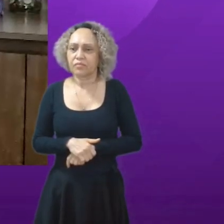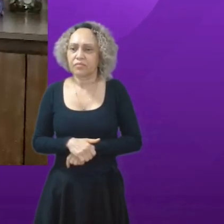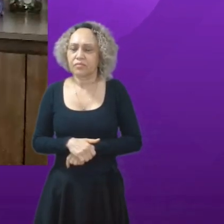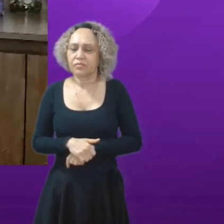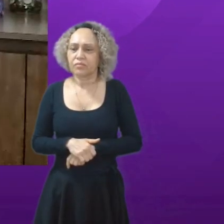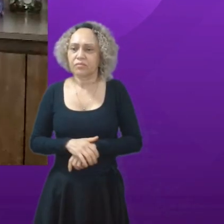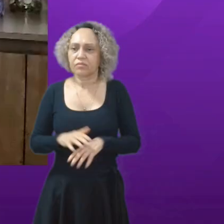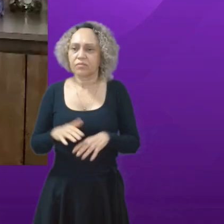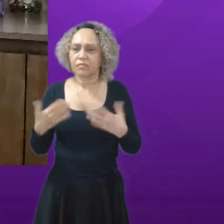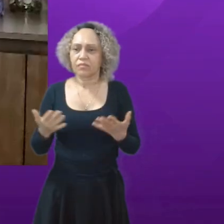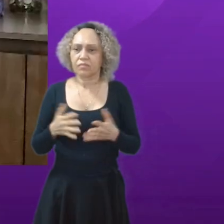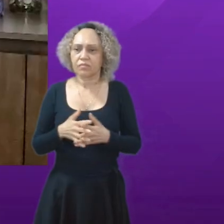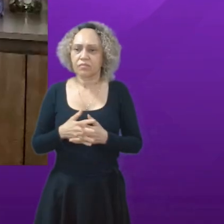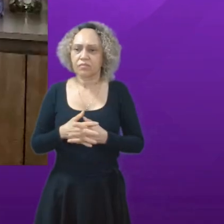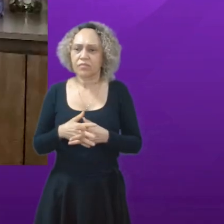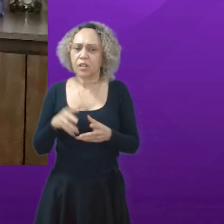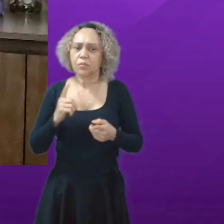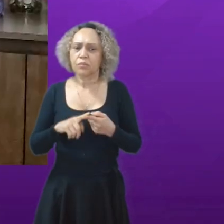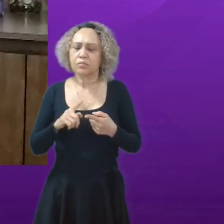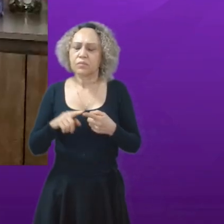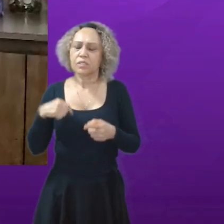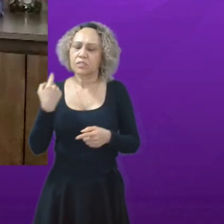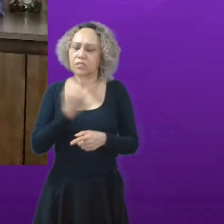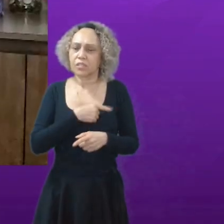Então, por que que a gente precisa tanto